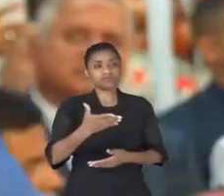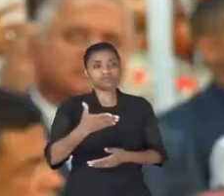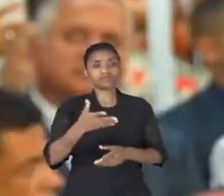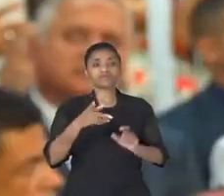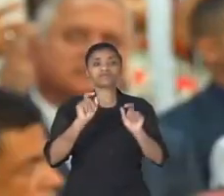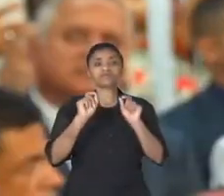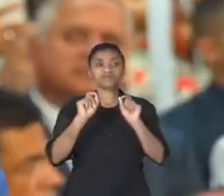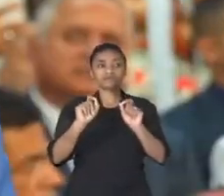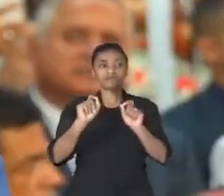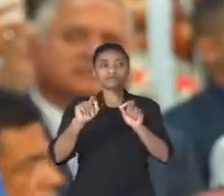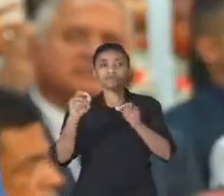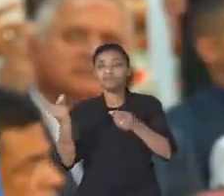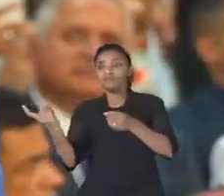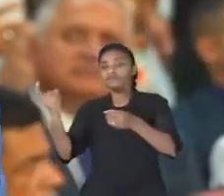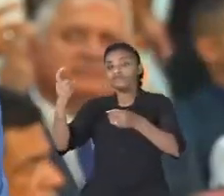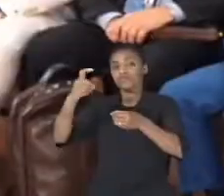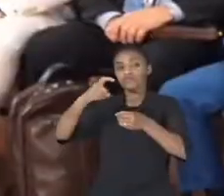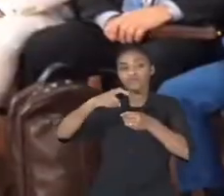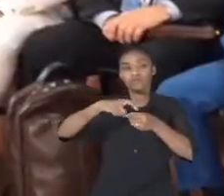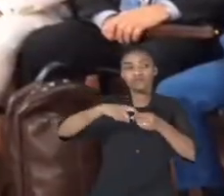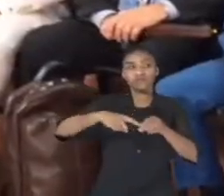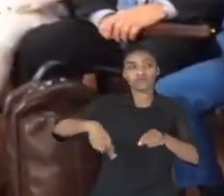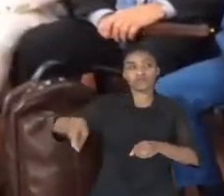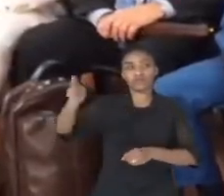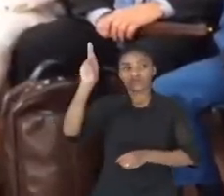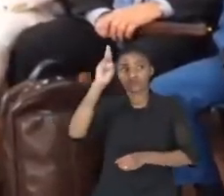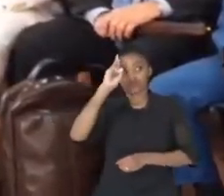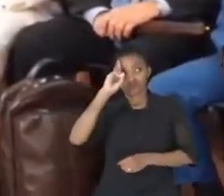suspense, é a